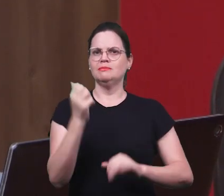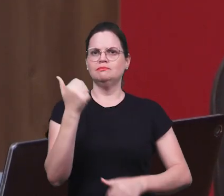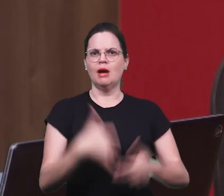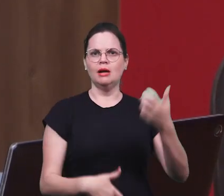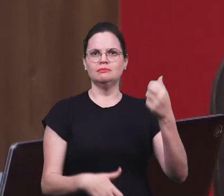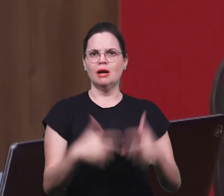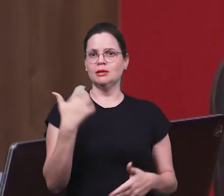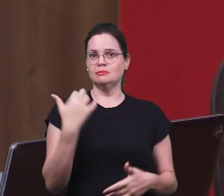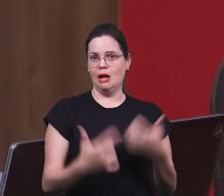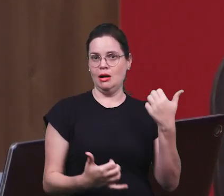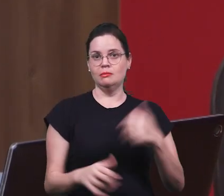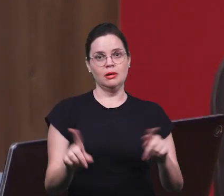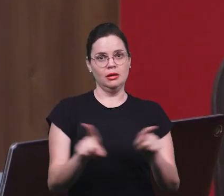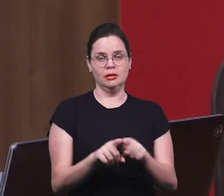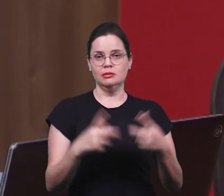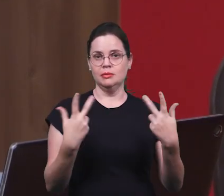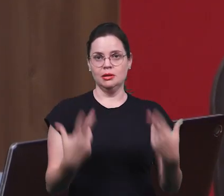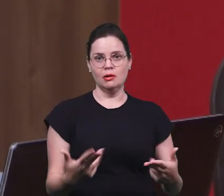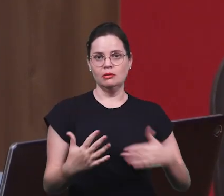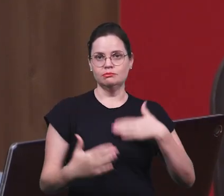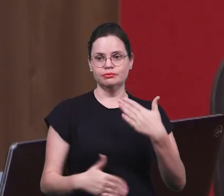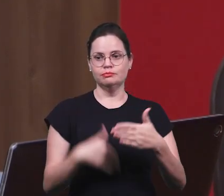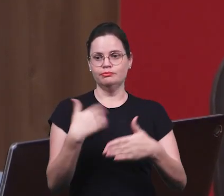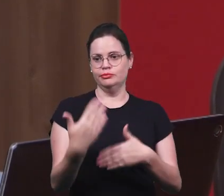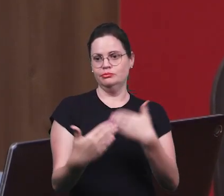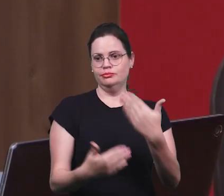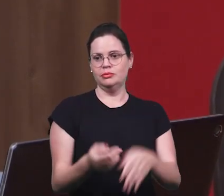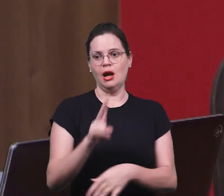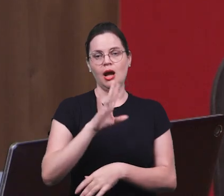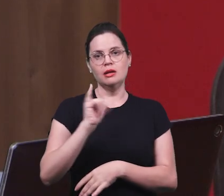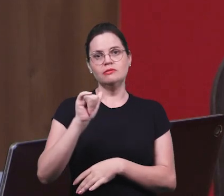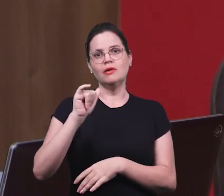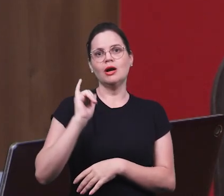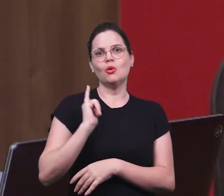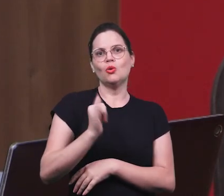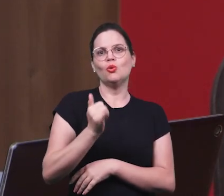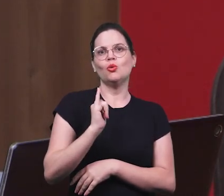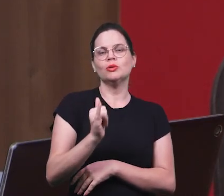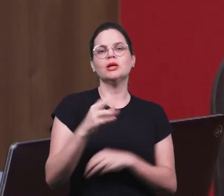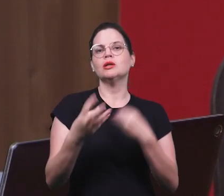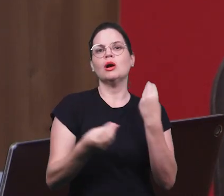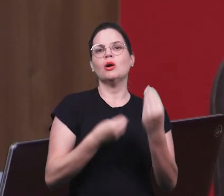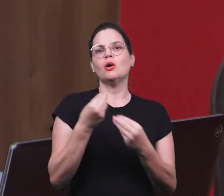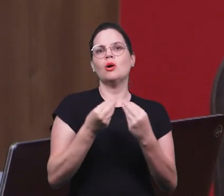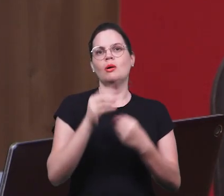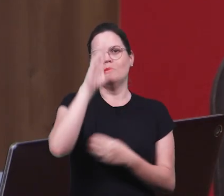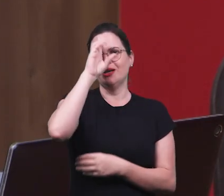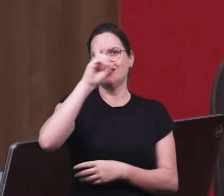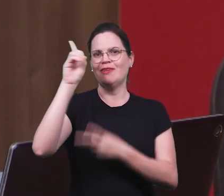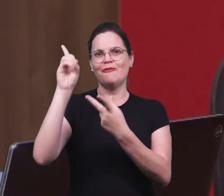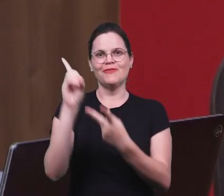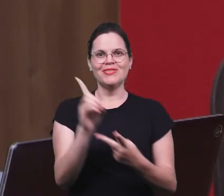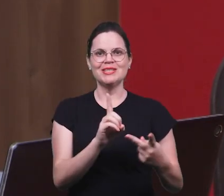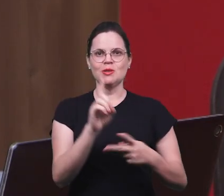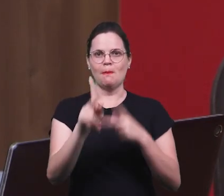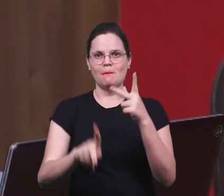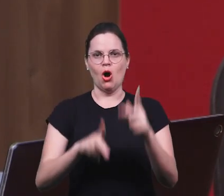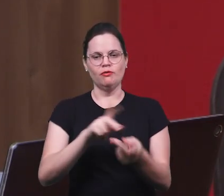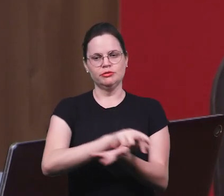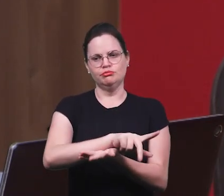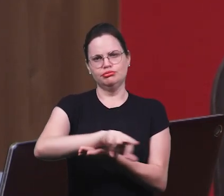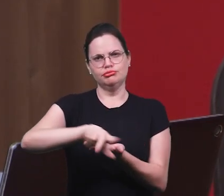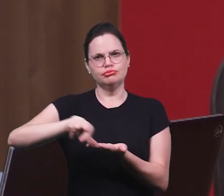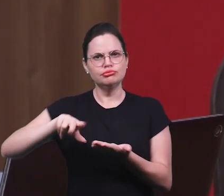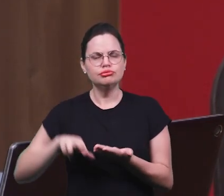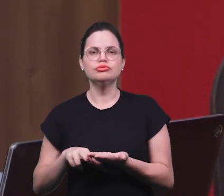colocação gradual. Então ele vai falando, primeiramente, como Deus visitou os gentios, né? Simão,